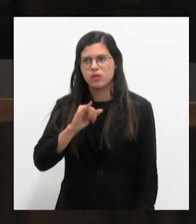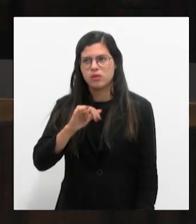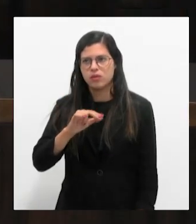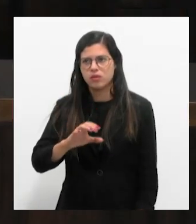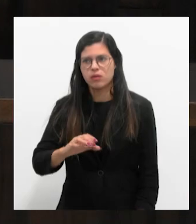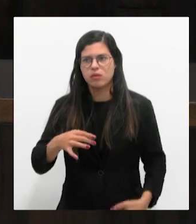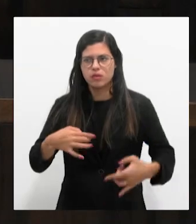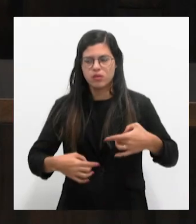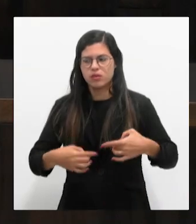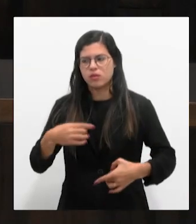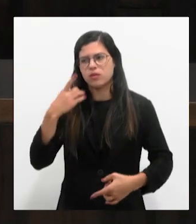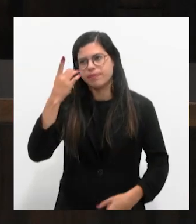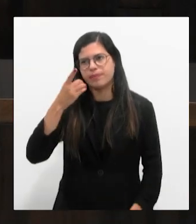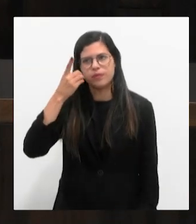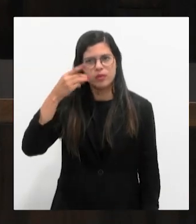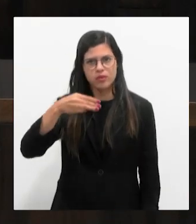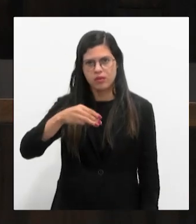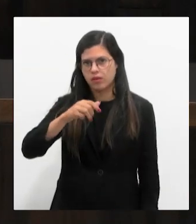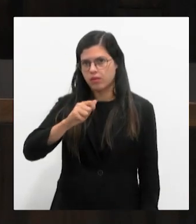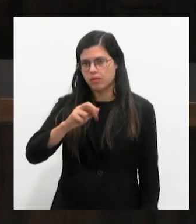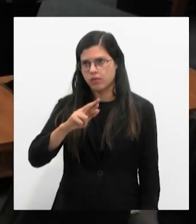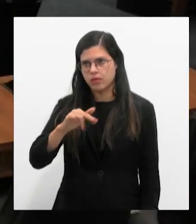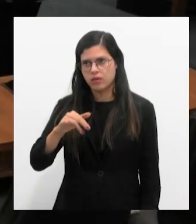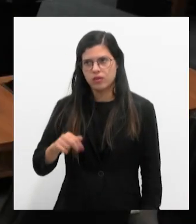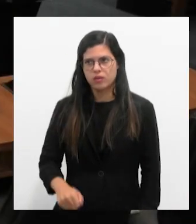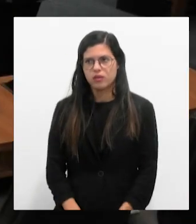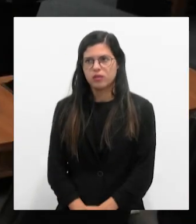Para discutir, deputada Marina do MST.